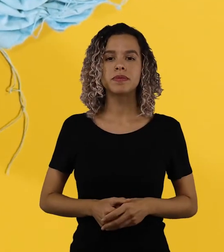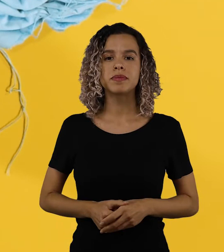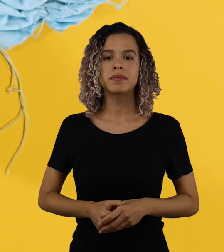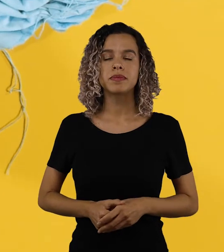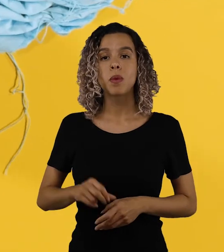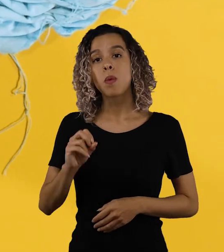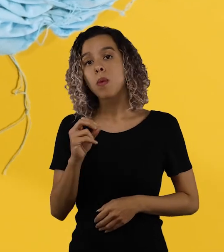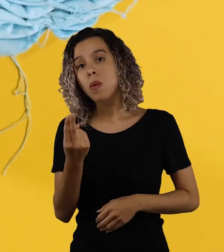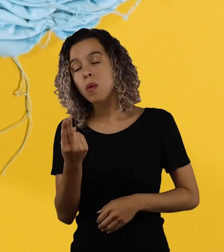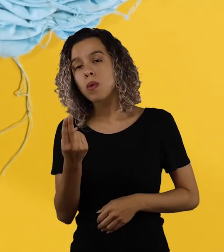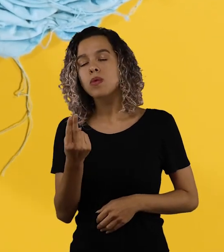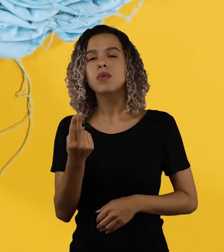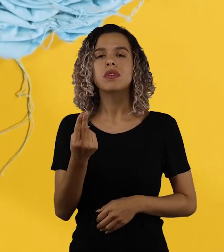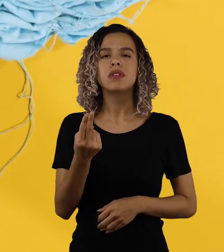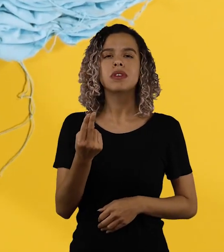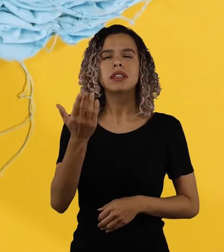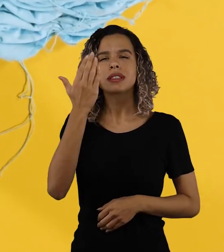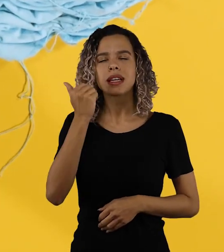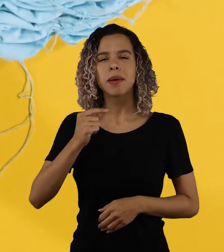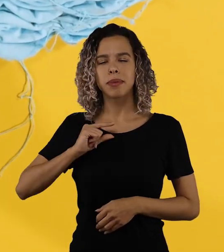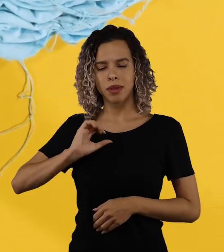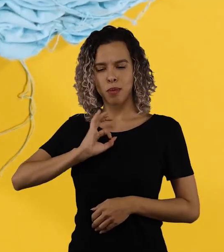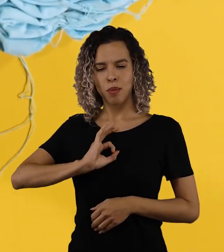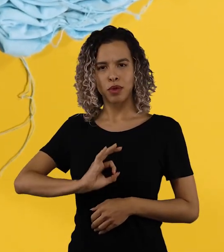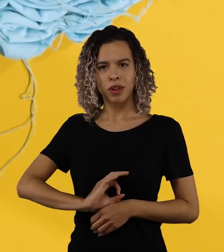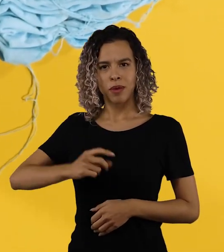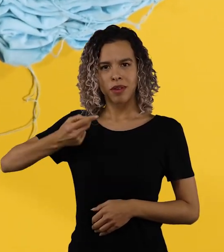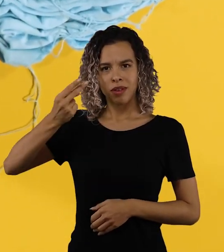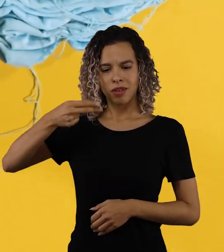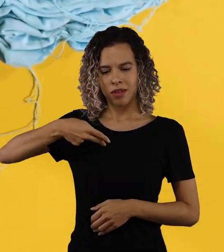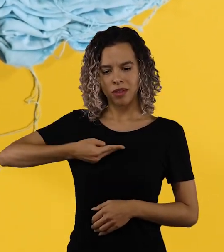Você também pode usar um abridor de casa de botão.